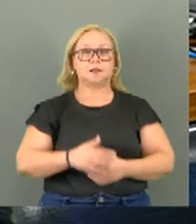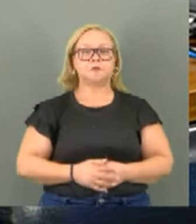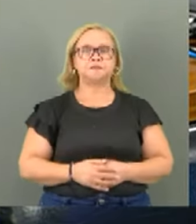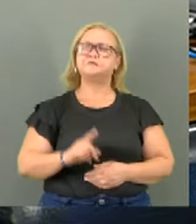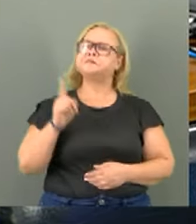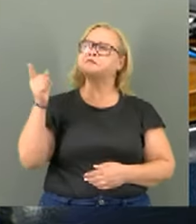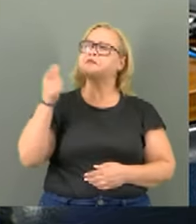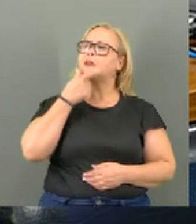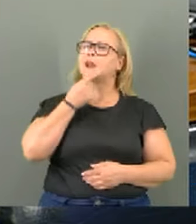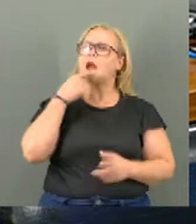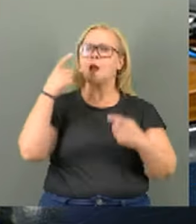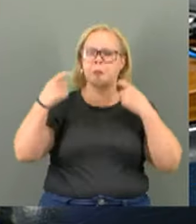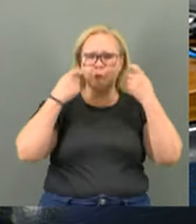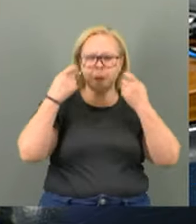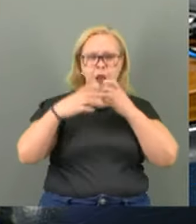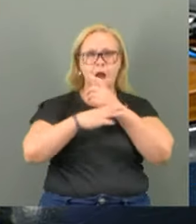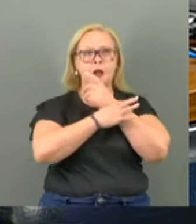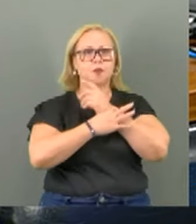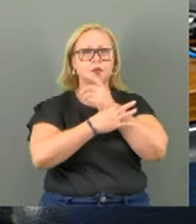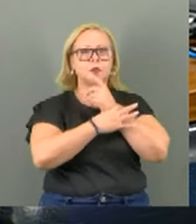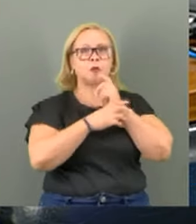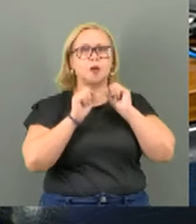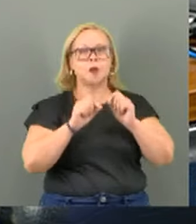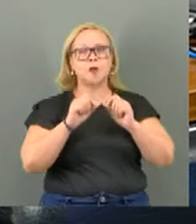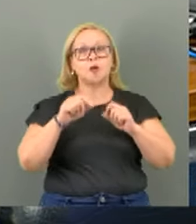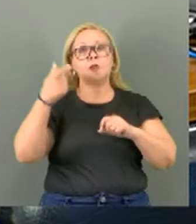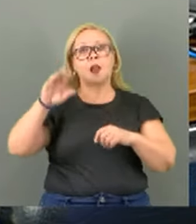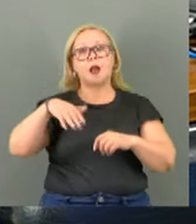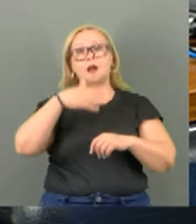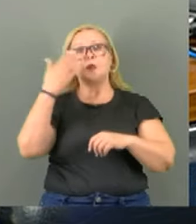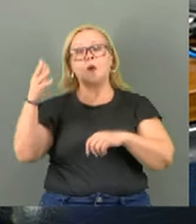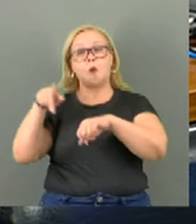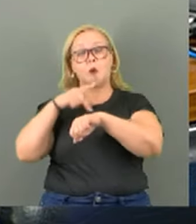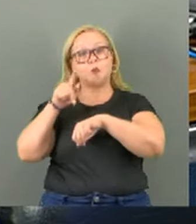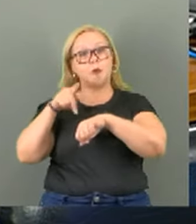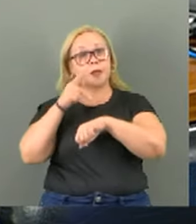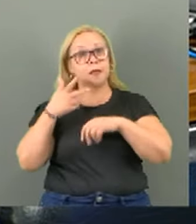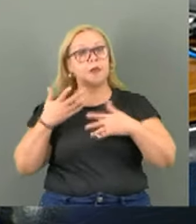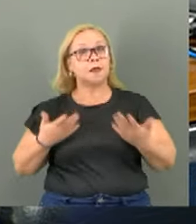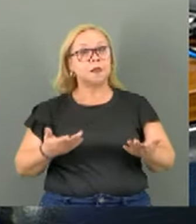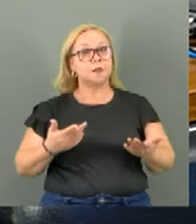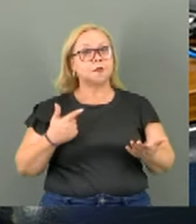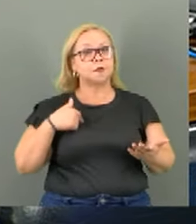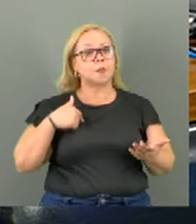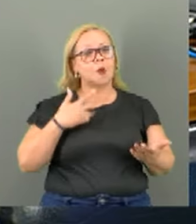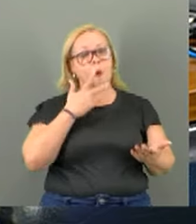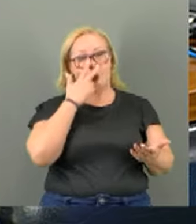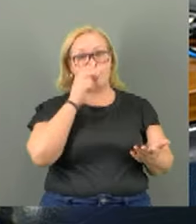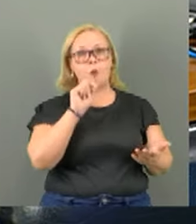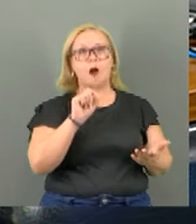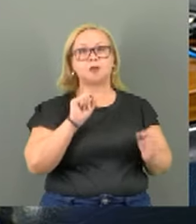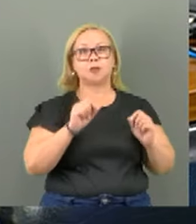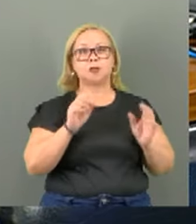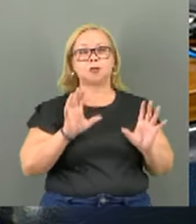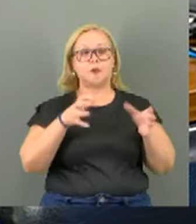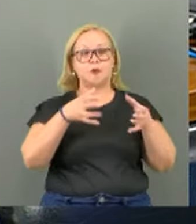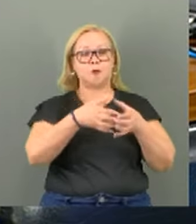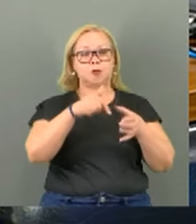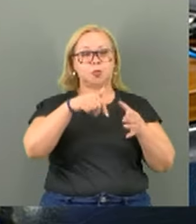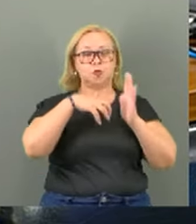né, com a segurança, tal, está em outro país. Eu disse, olha, eu acredito que se for uma comitiva do